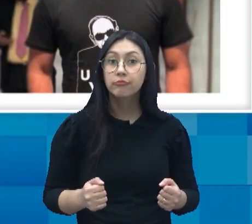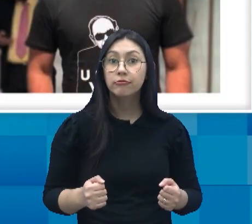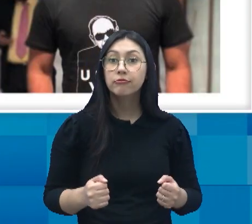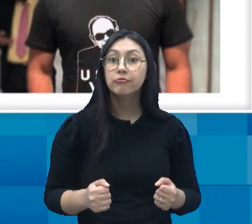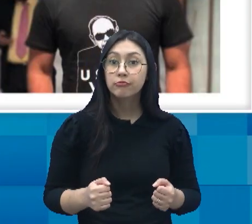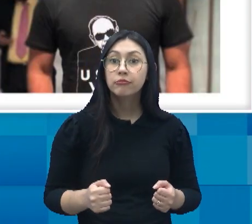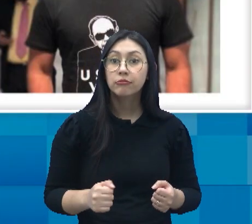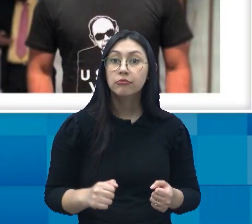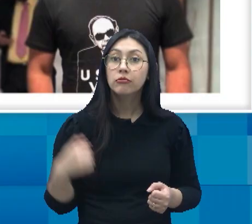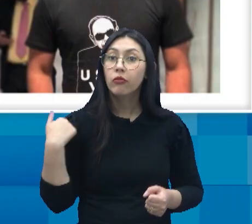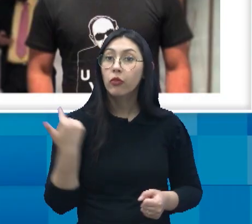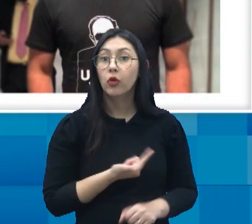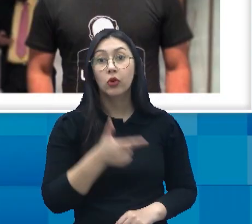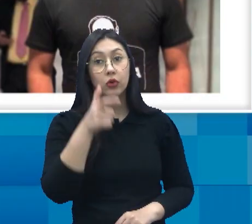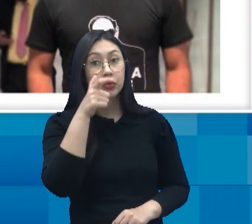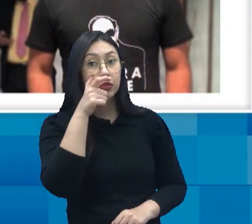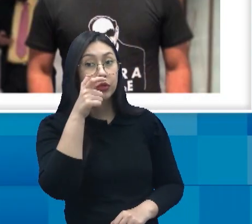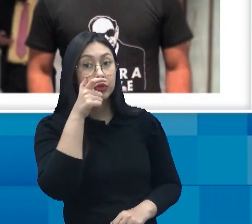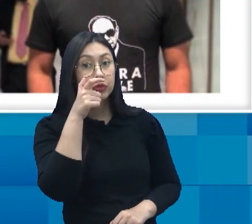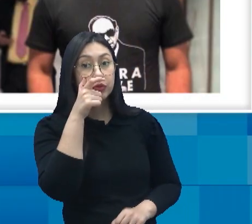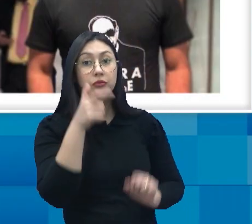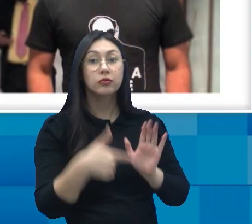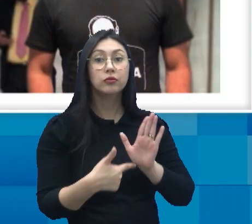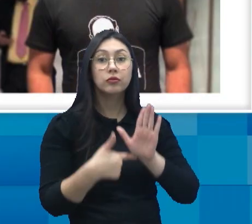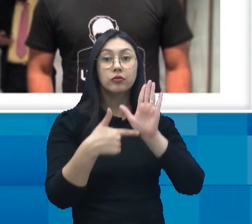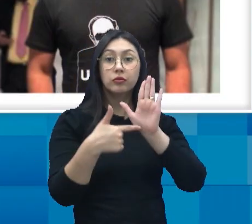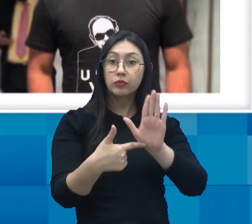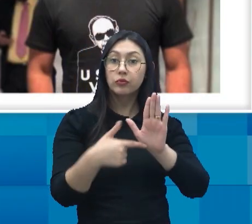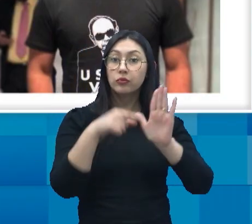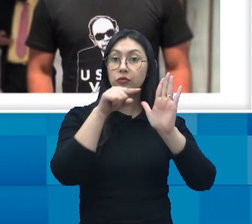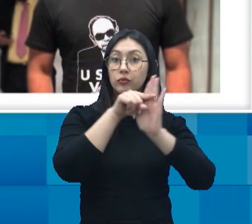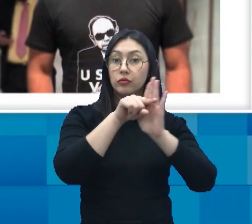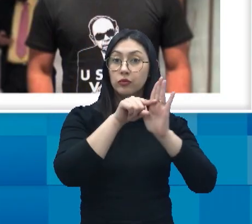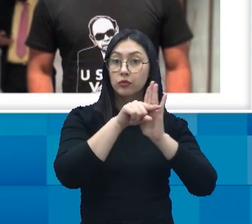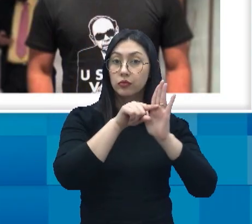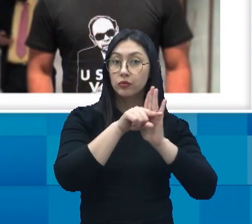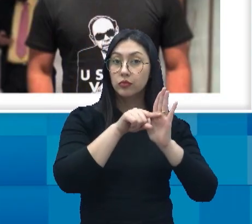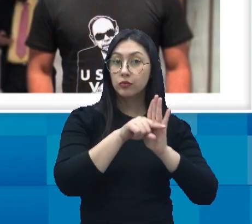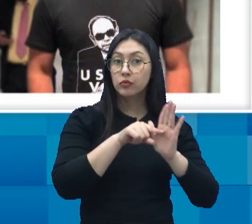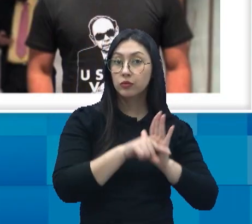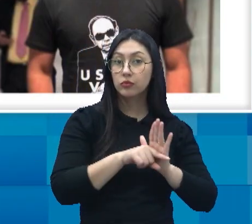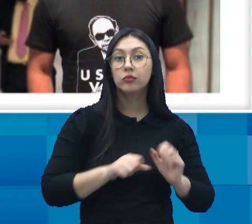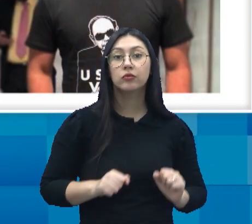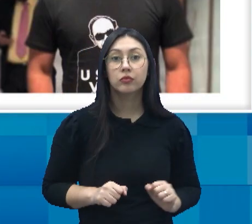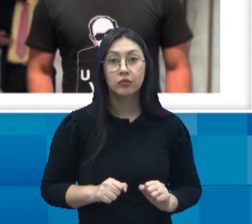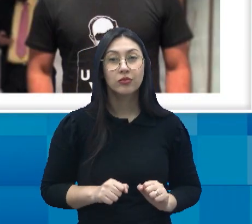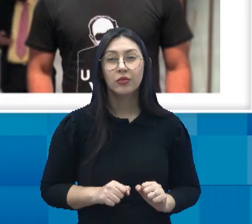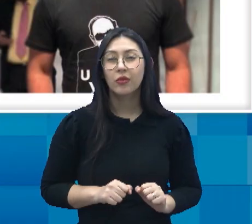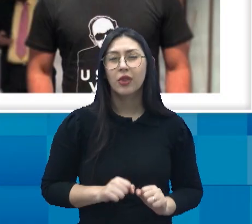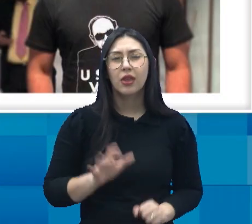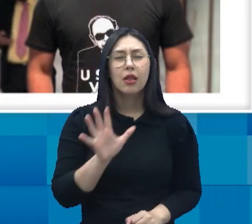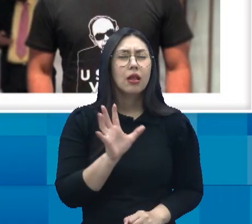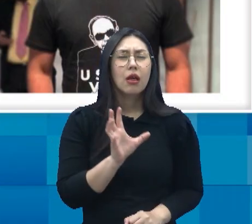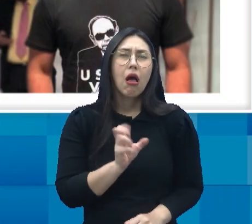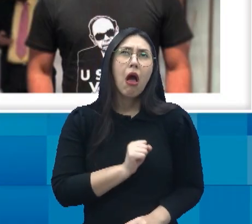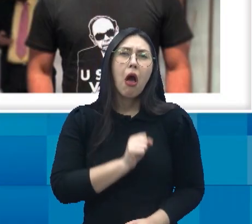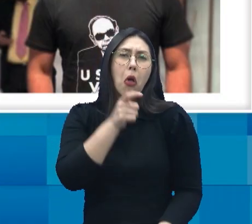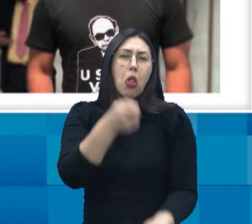que nós temos assistido, nas investigações, amante da ditadura e